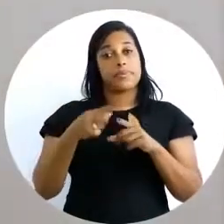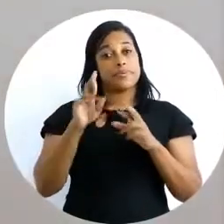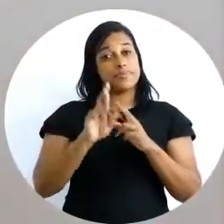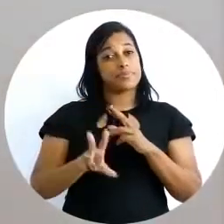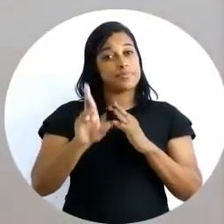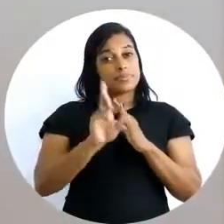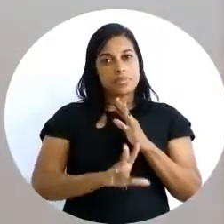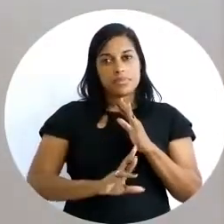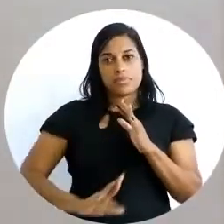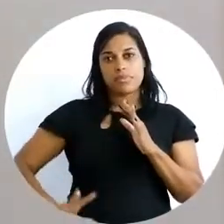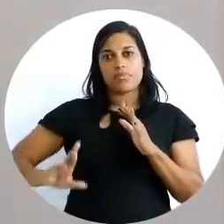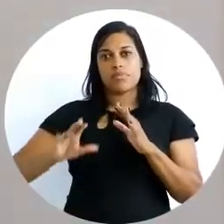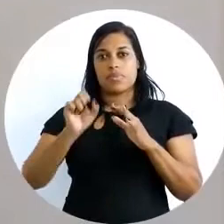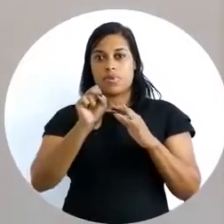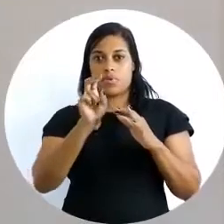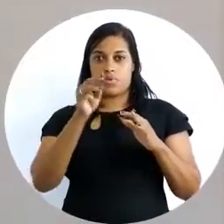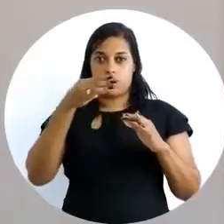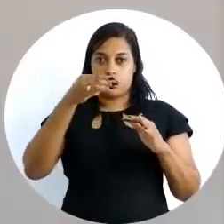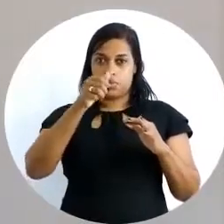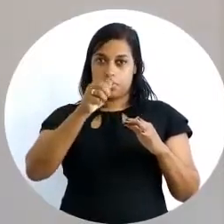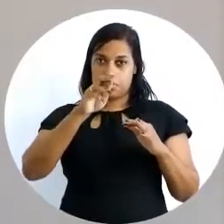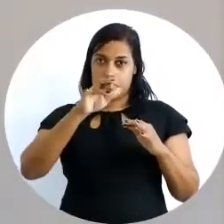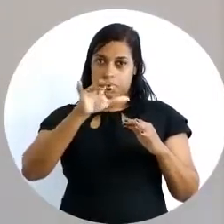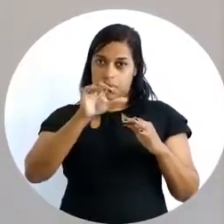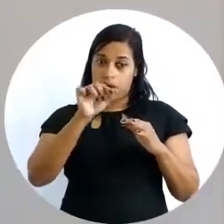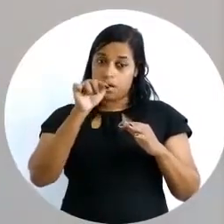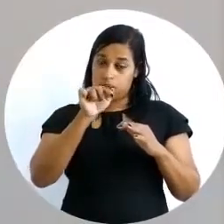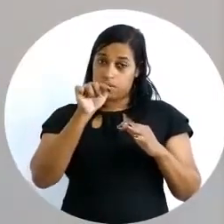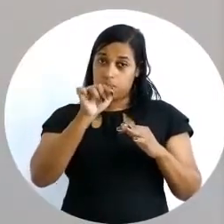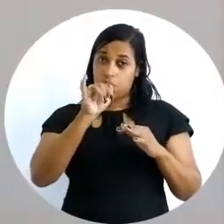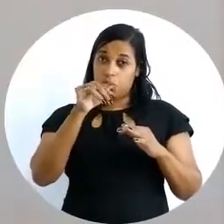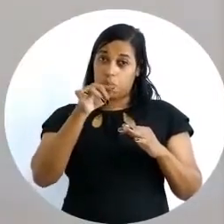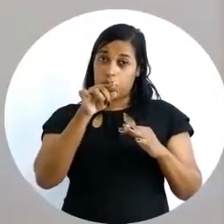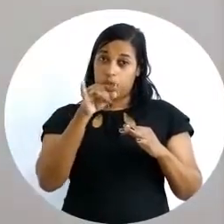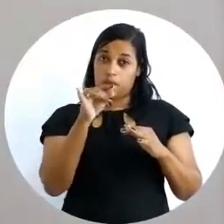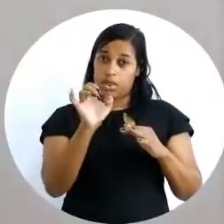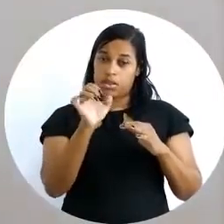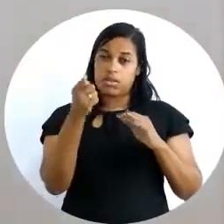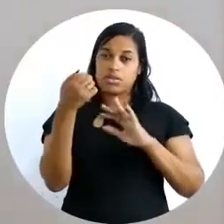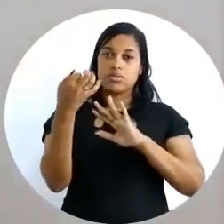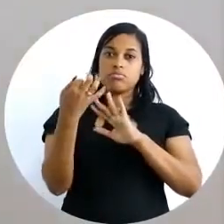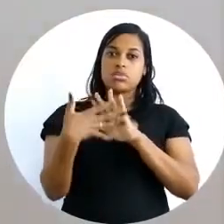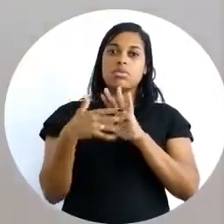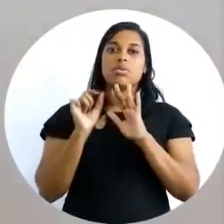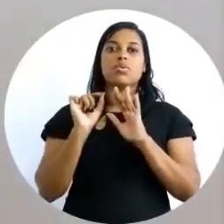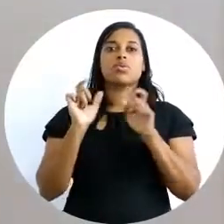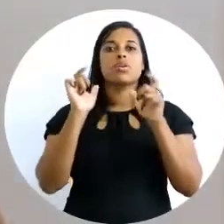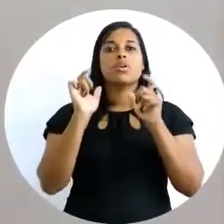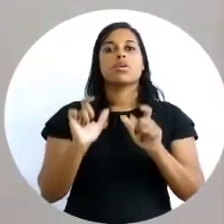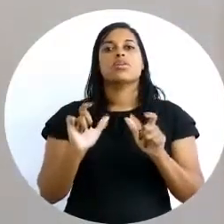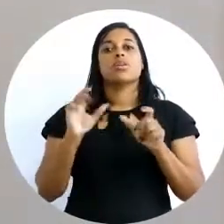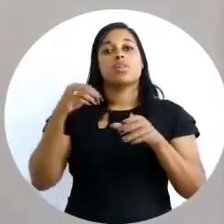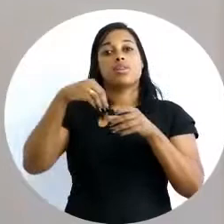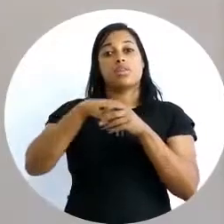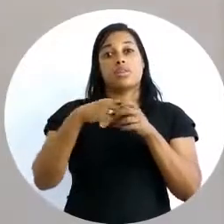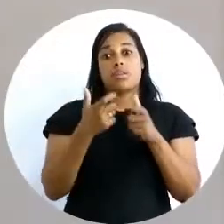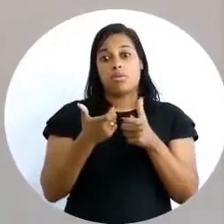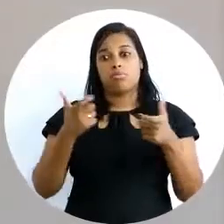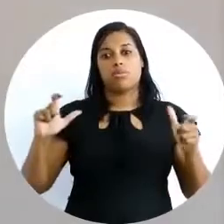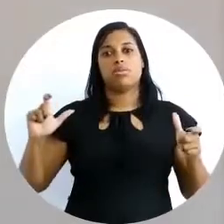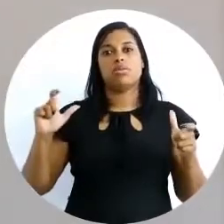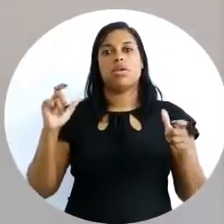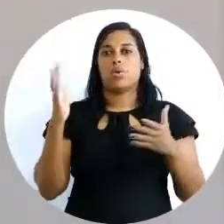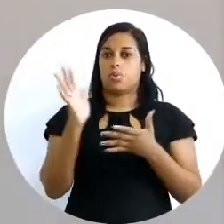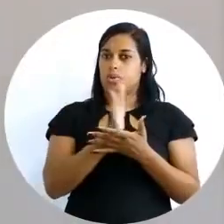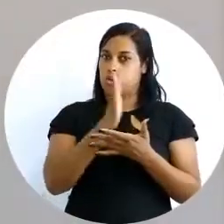diferente do sumário, o índice a gente vai para determinado ponto e quer localizá-lo dentro de uma extensão inteira,